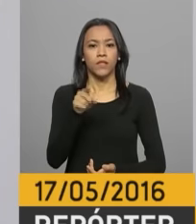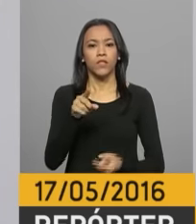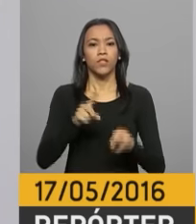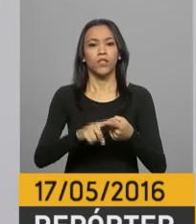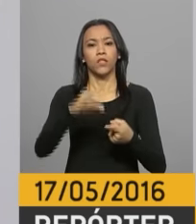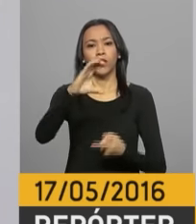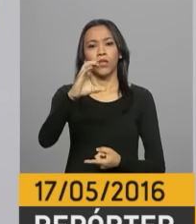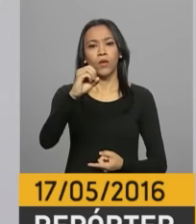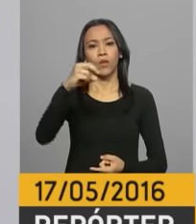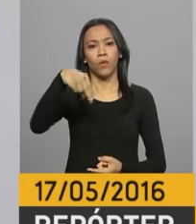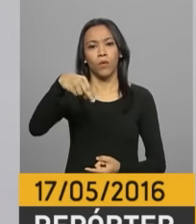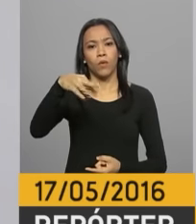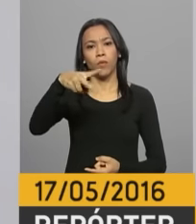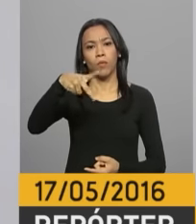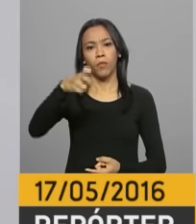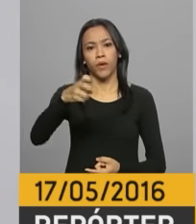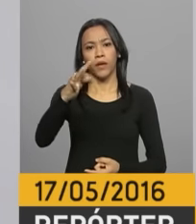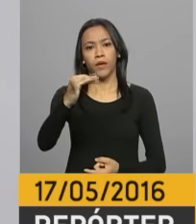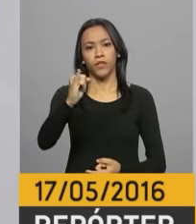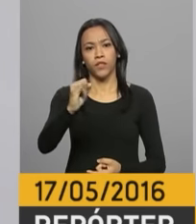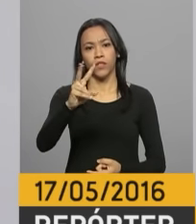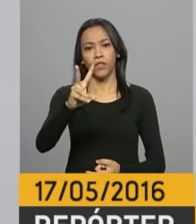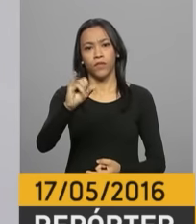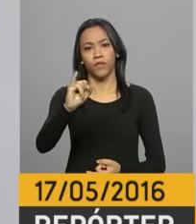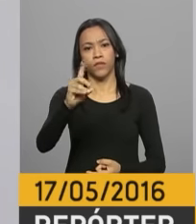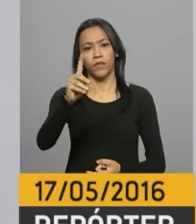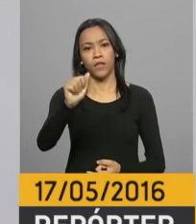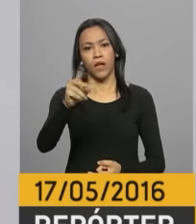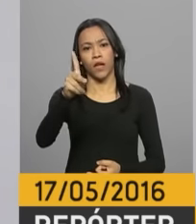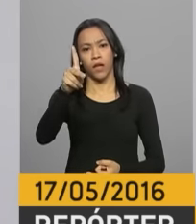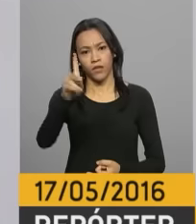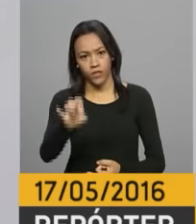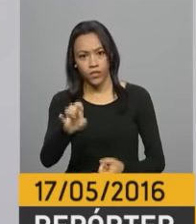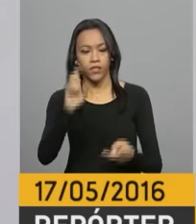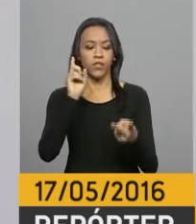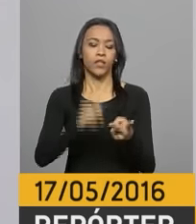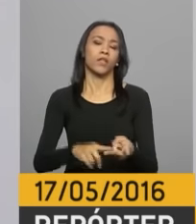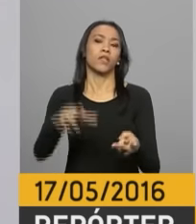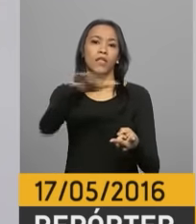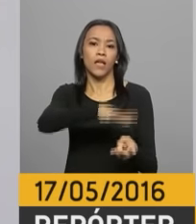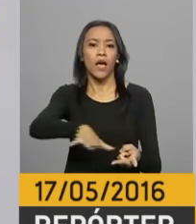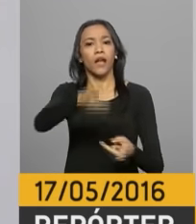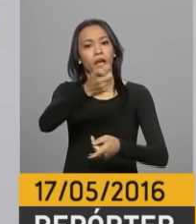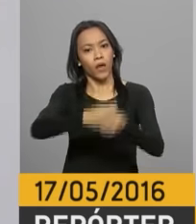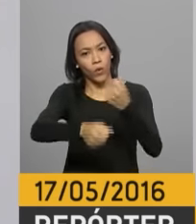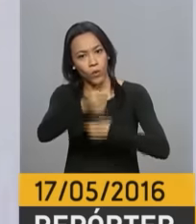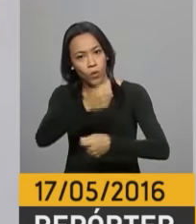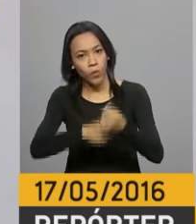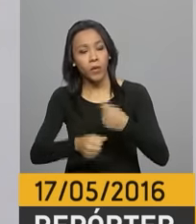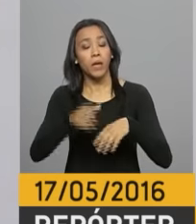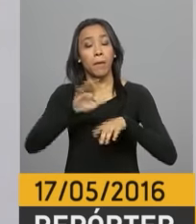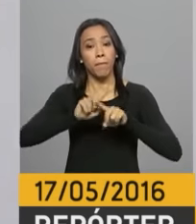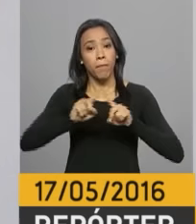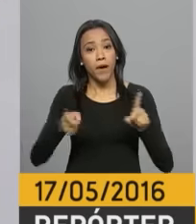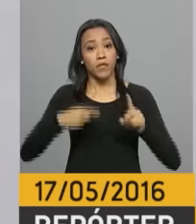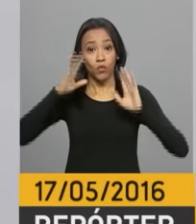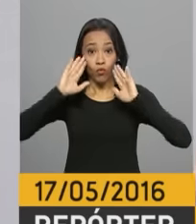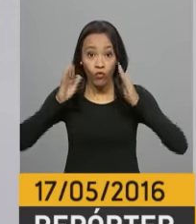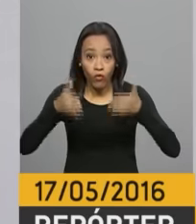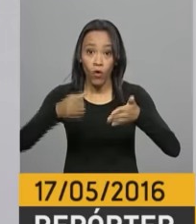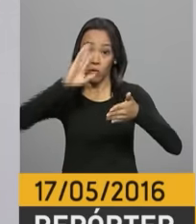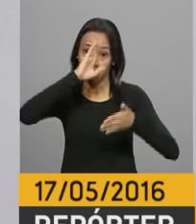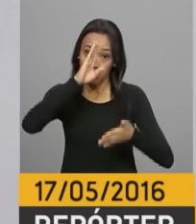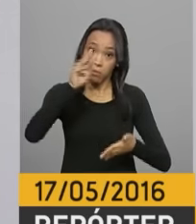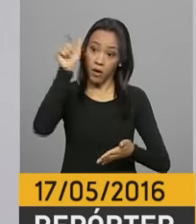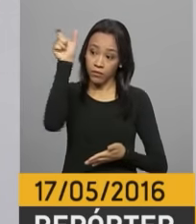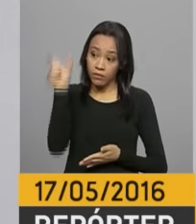competitividade e microeconomia, mas o foco principal do Mansueto neste primeiro